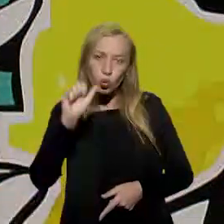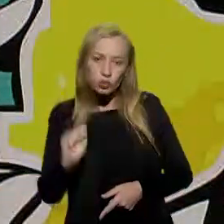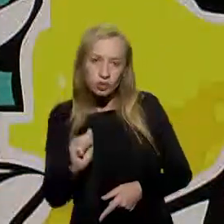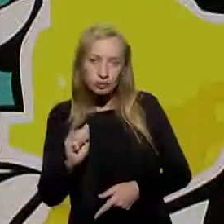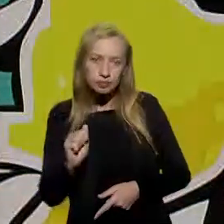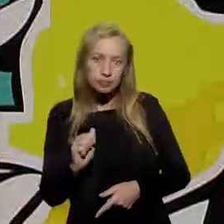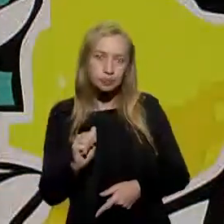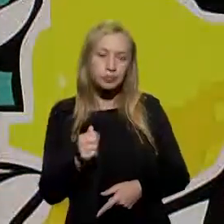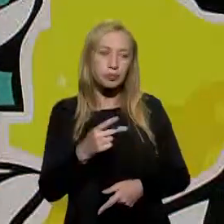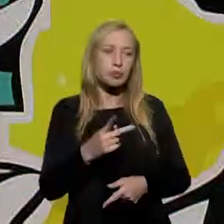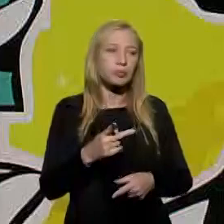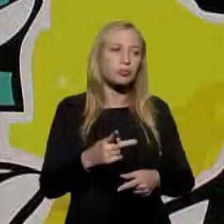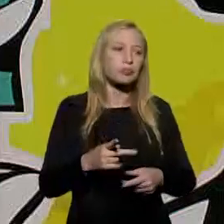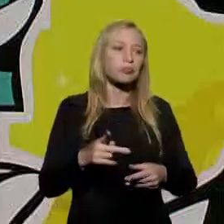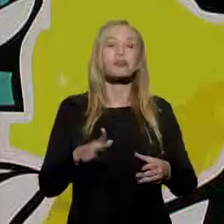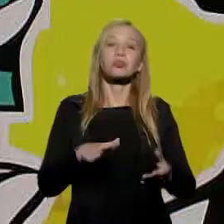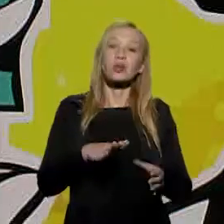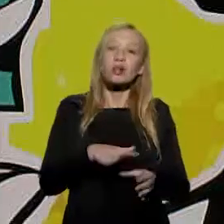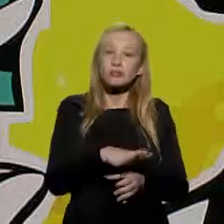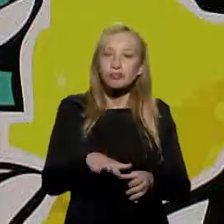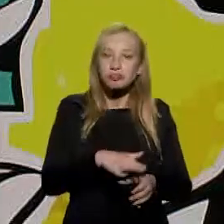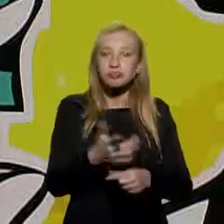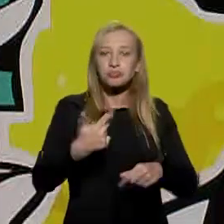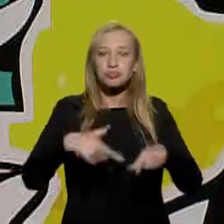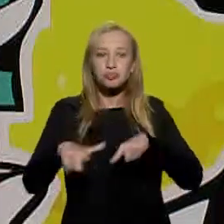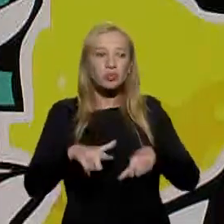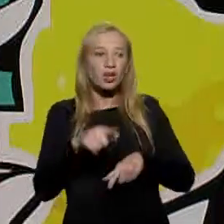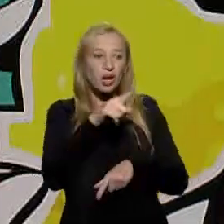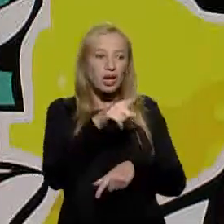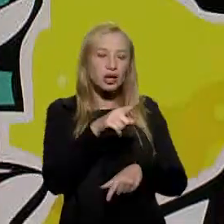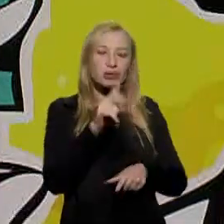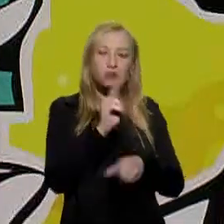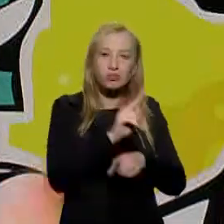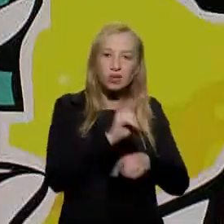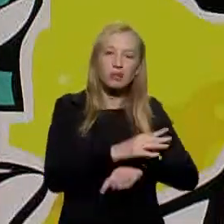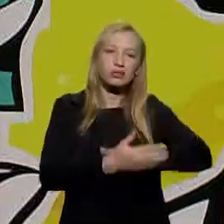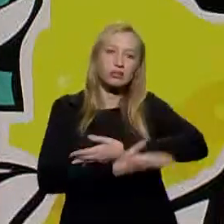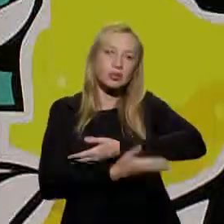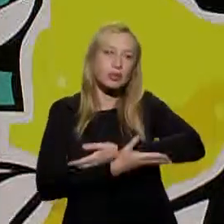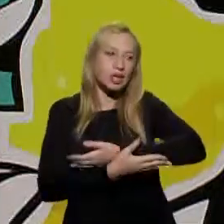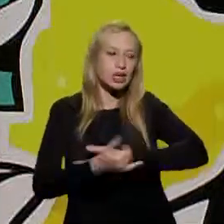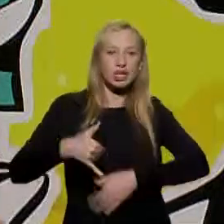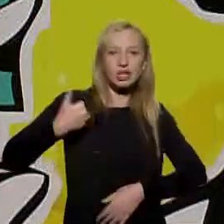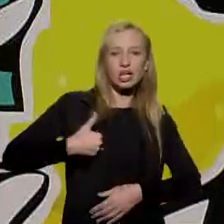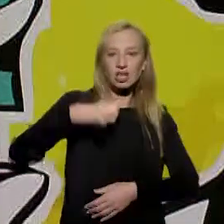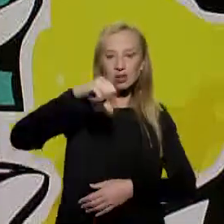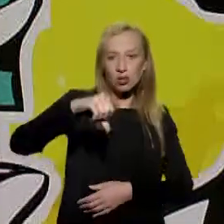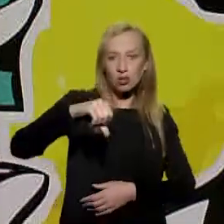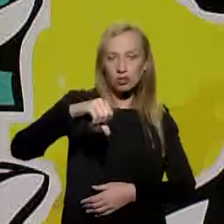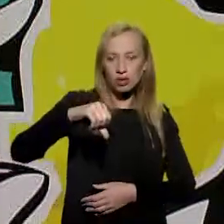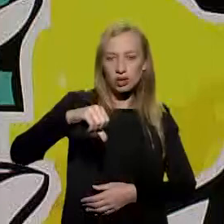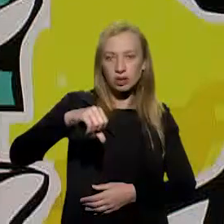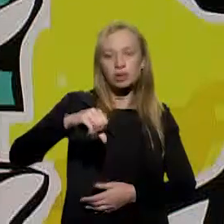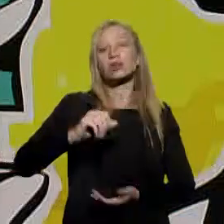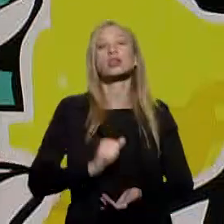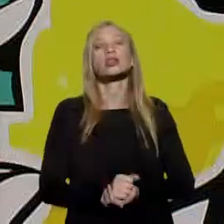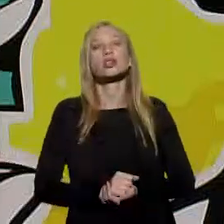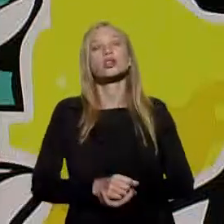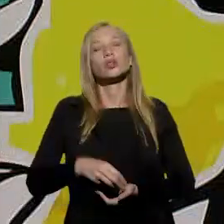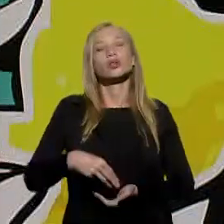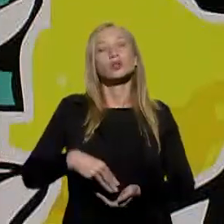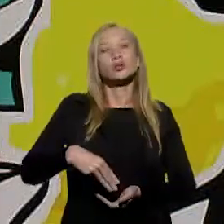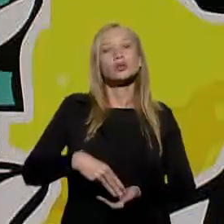da classe trabalhadora a chegar exposto né ela foi babá a partir dos nove anos de idade um sobrinho até do cândido